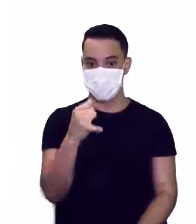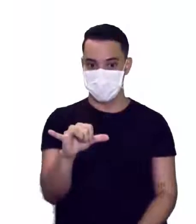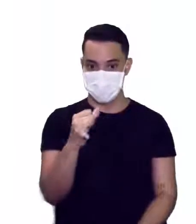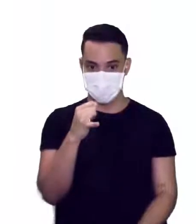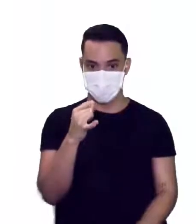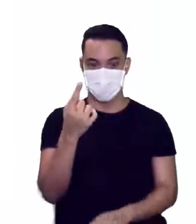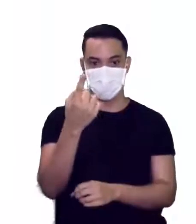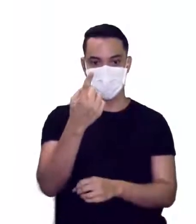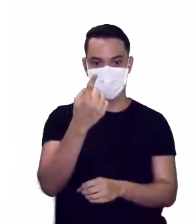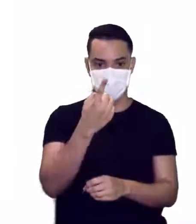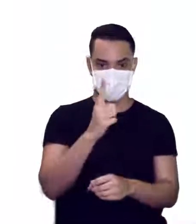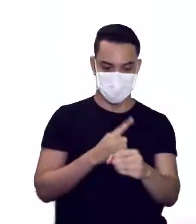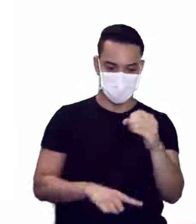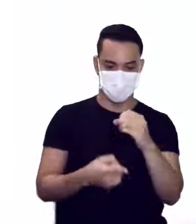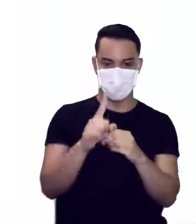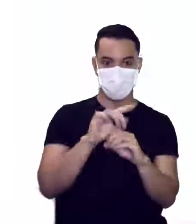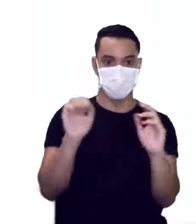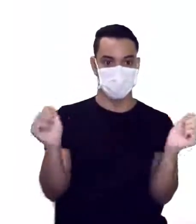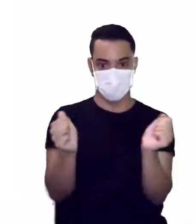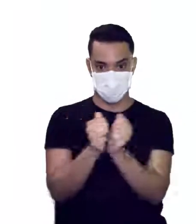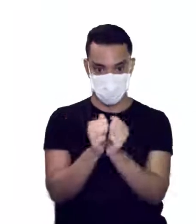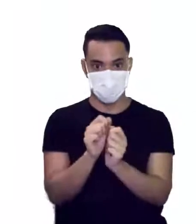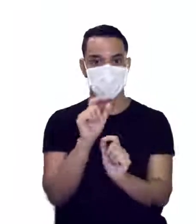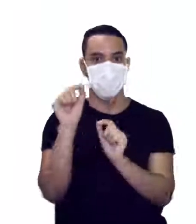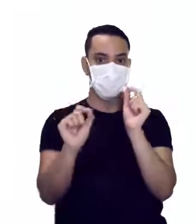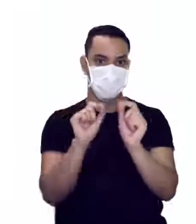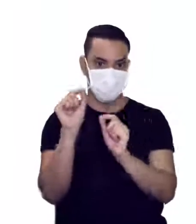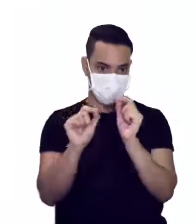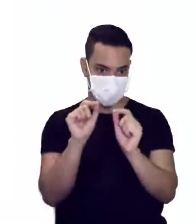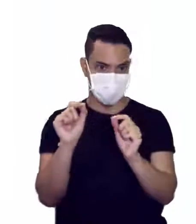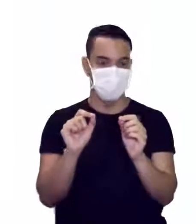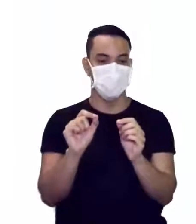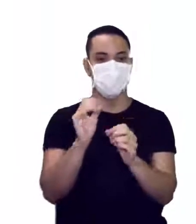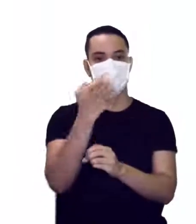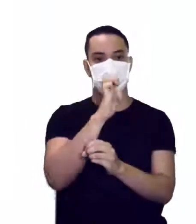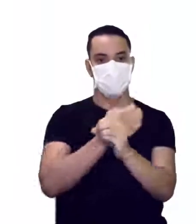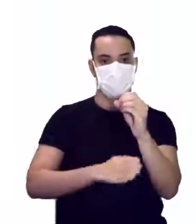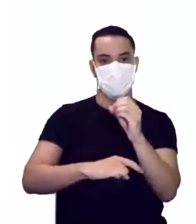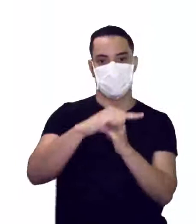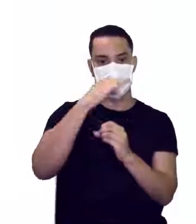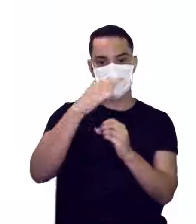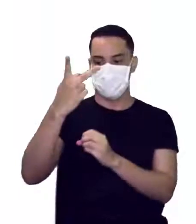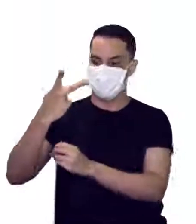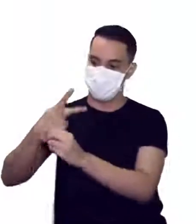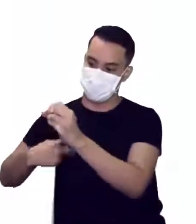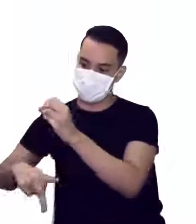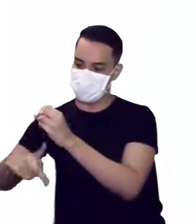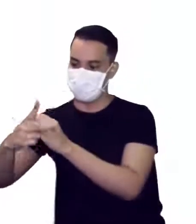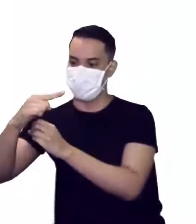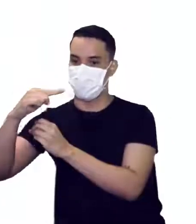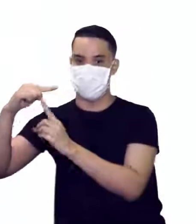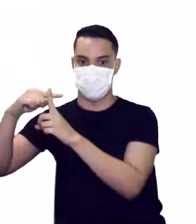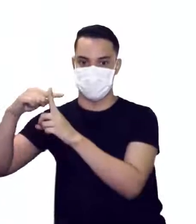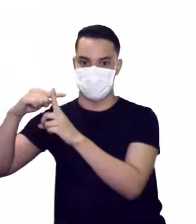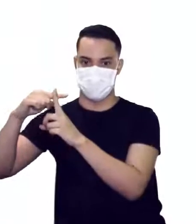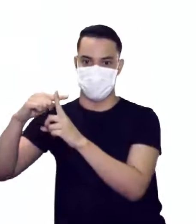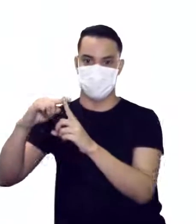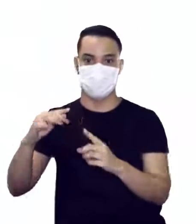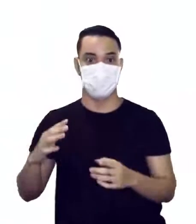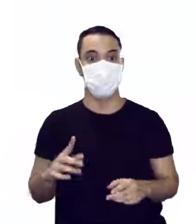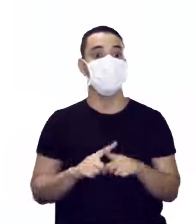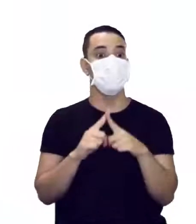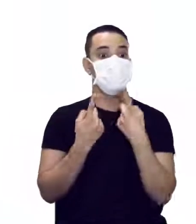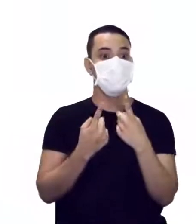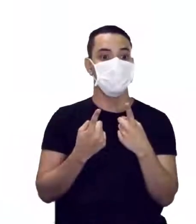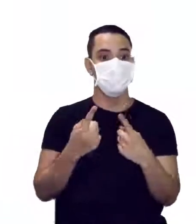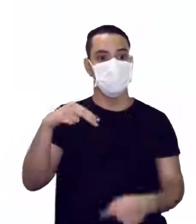próton, ok? Os nêutrons não são nem repelidos e nem atraídos por prótons ou elétrons. Olha só o